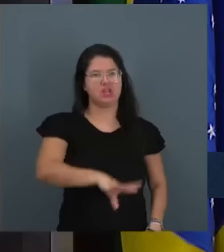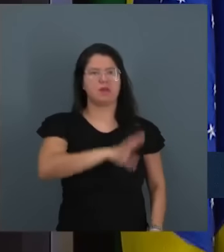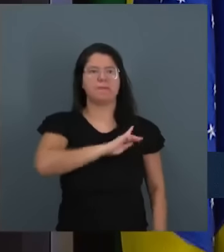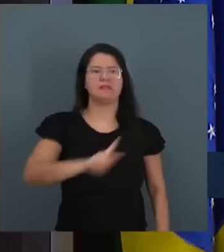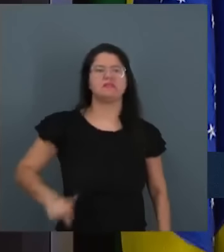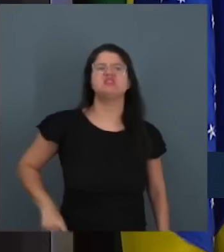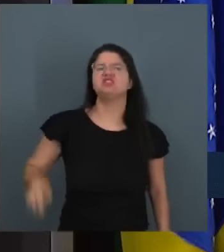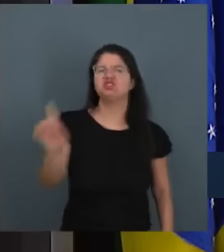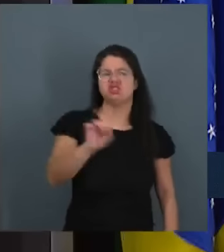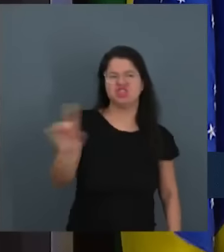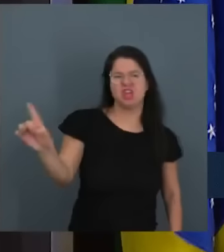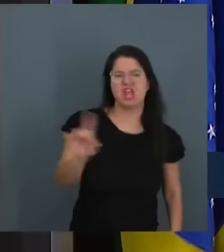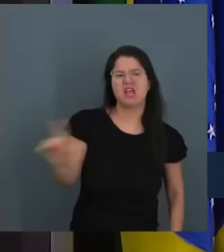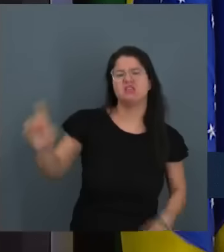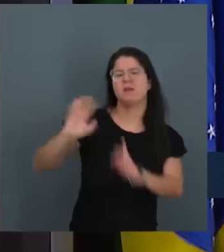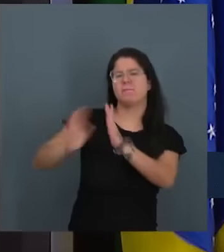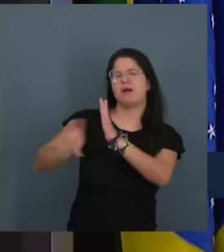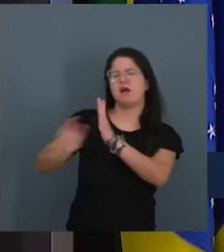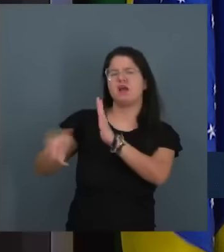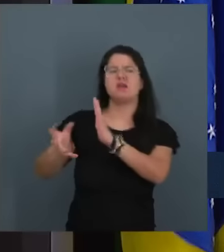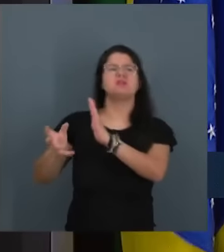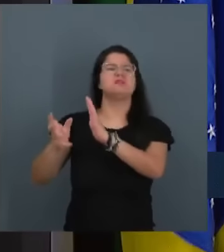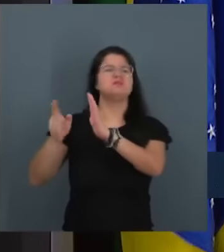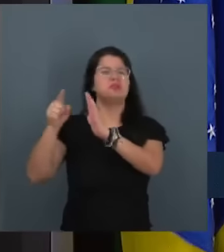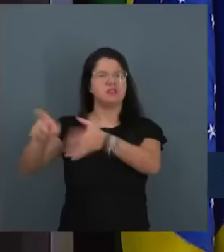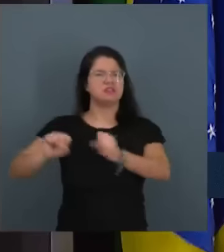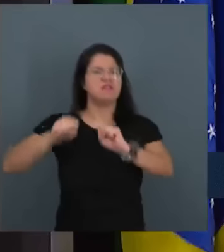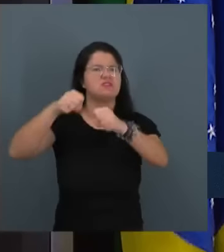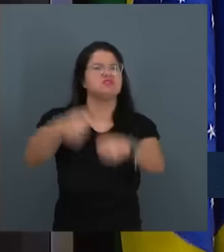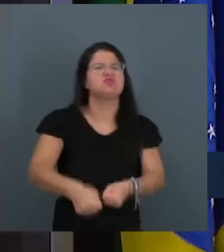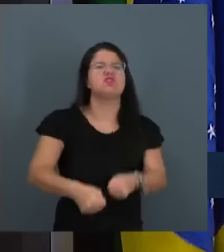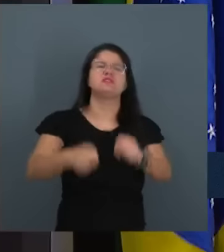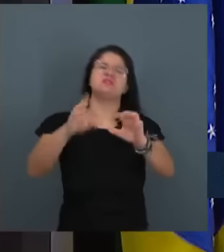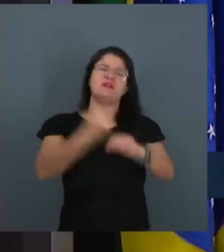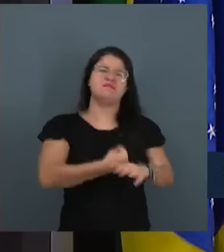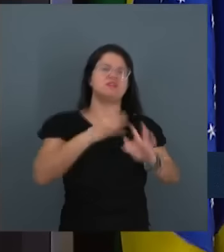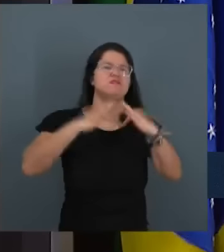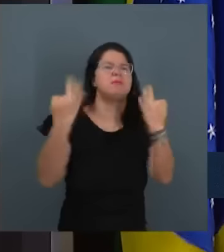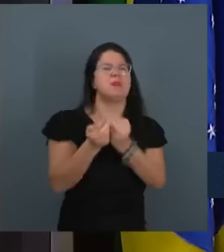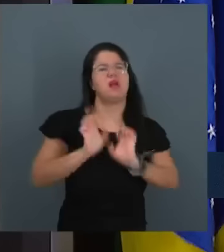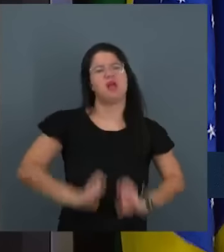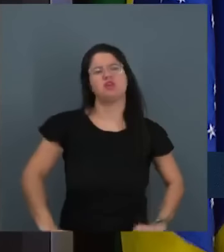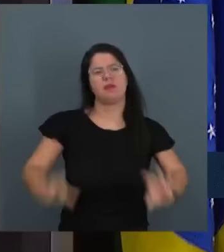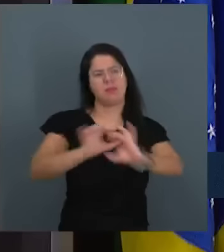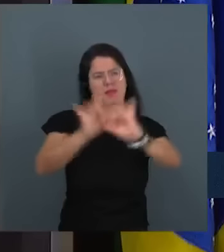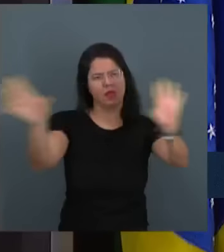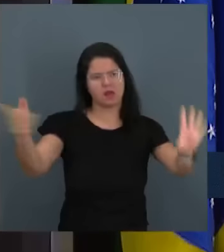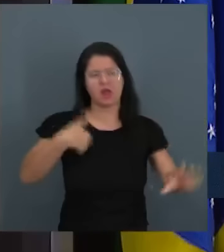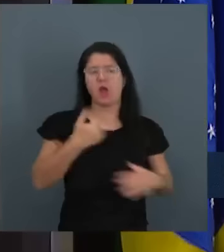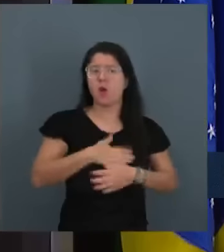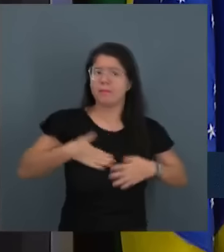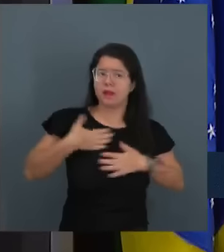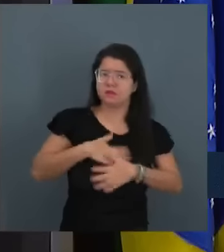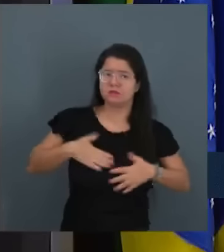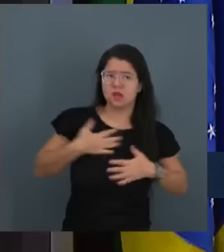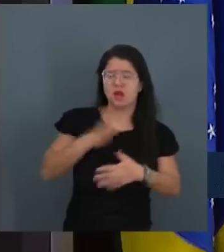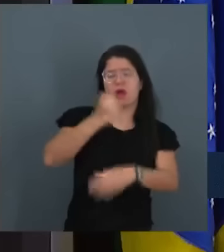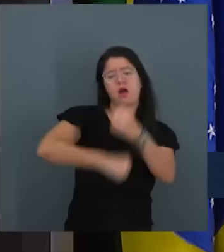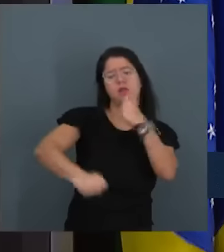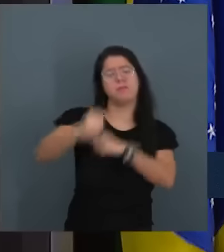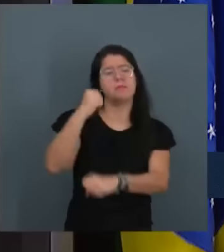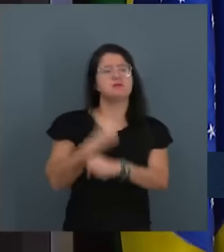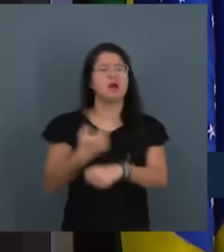direita, defensor altivo da vida, da família, da ética, da liberdade. Eu tive o prazer, no ano passado,